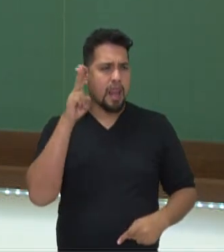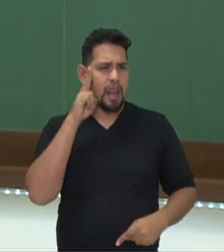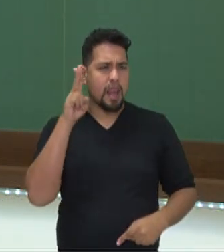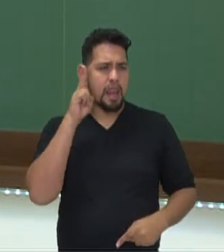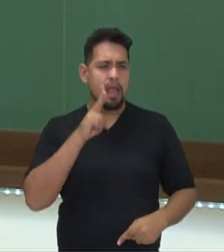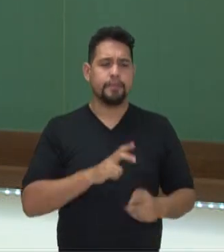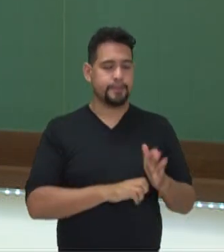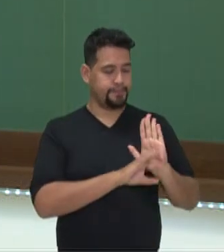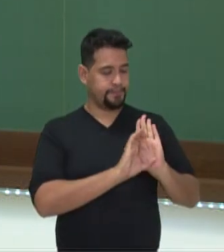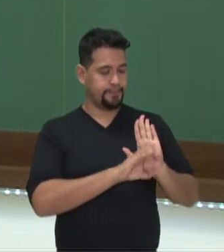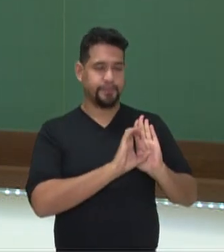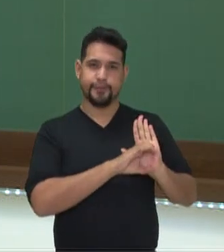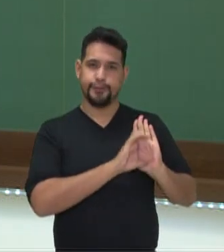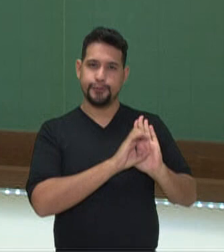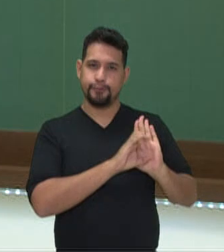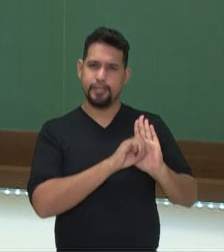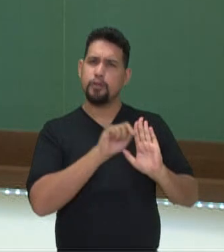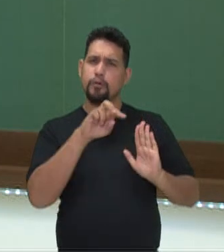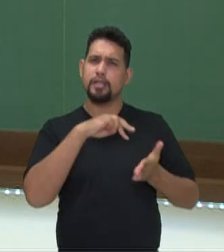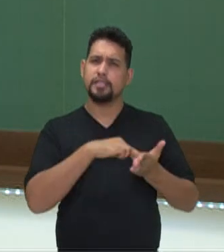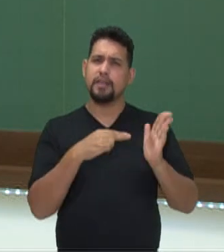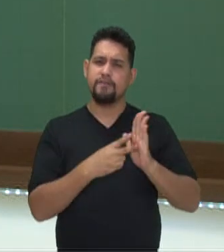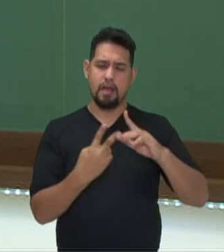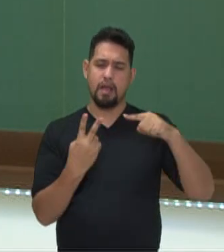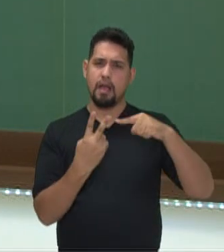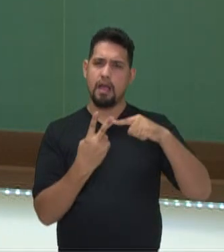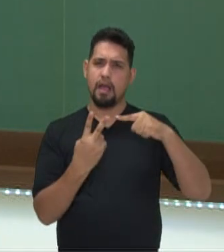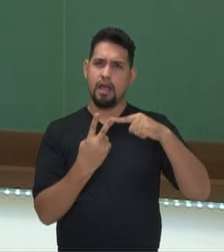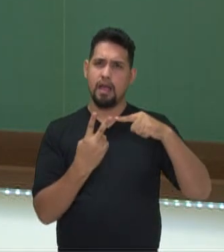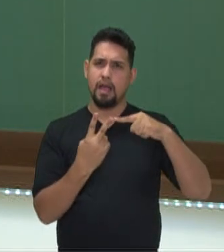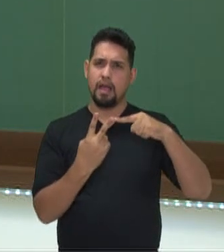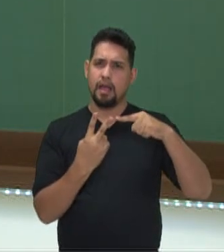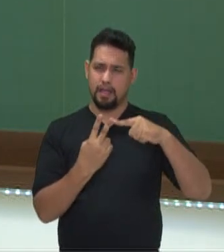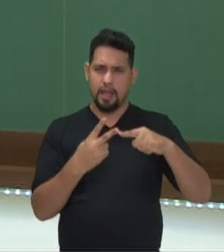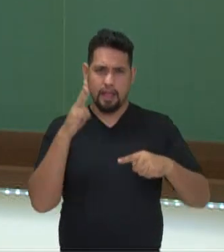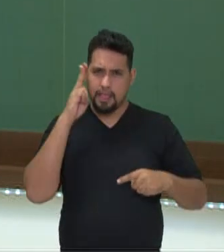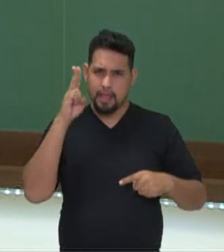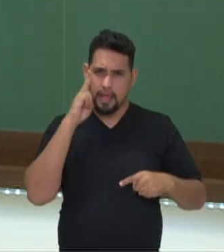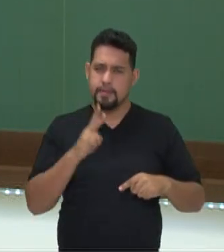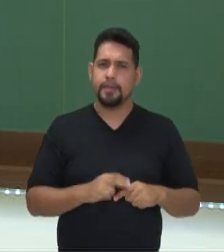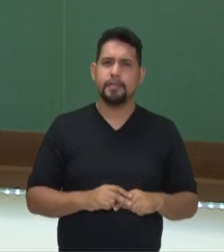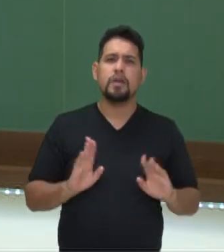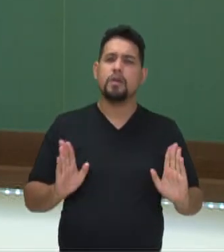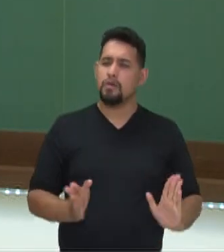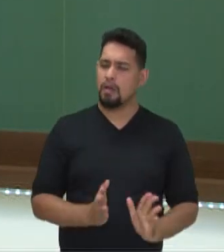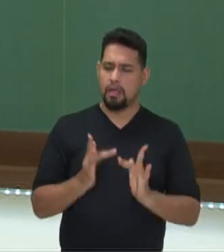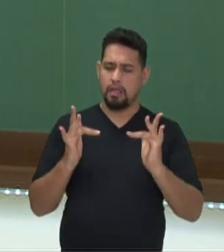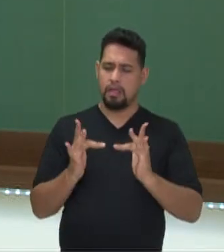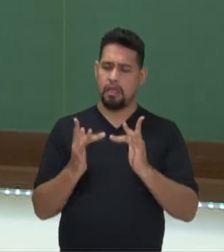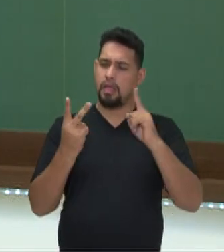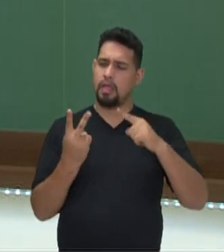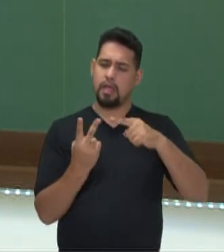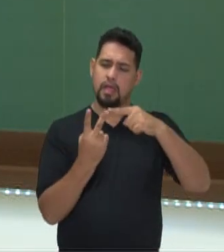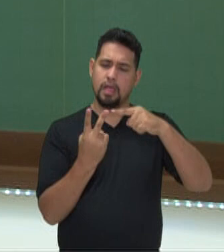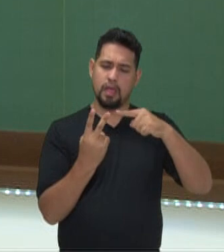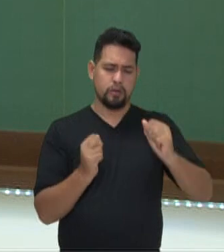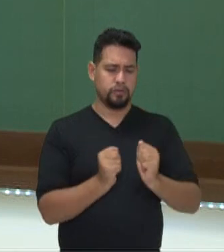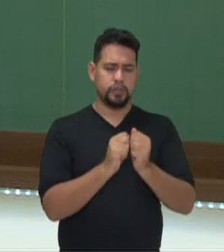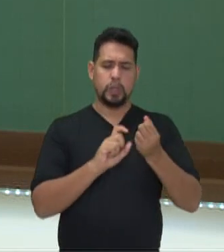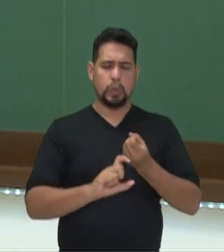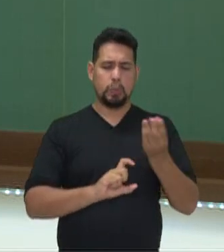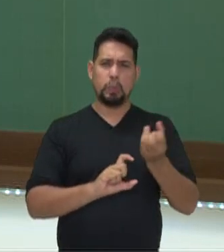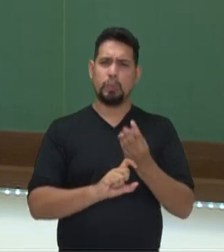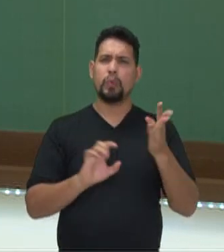do conceito de raiz quadrada? E qual é a relação da raiz quadrada com a